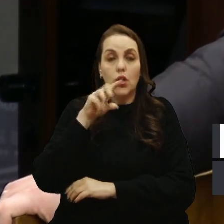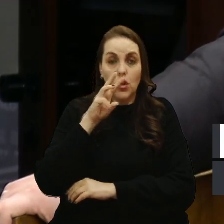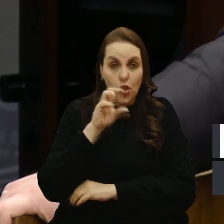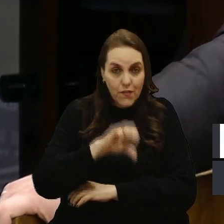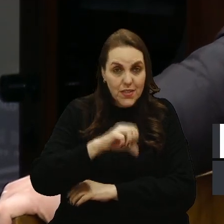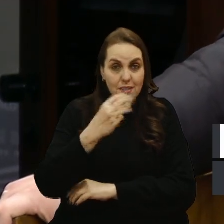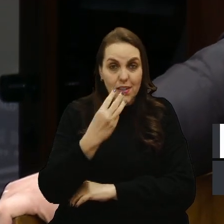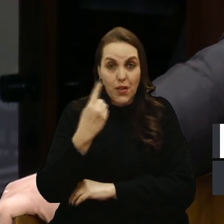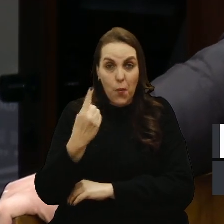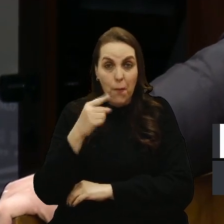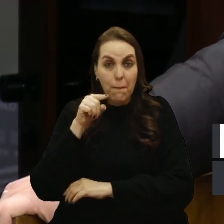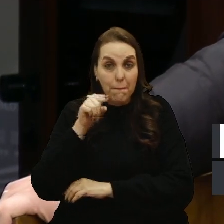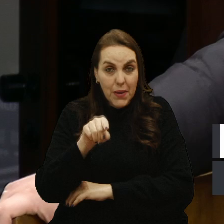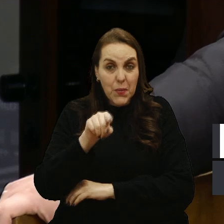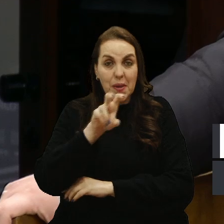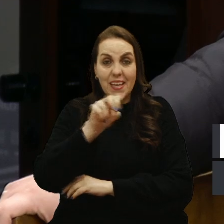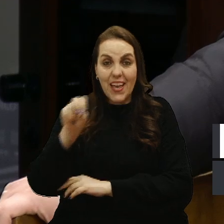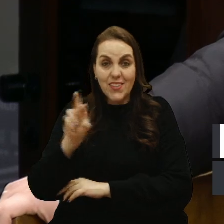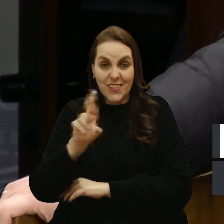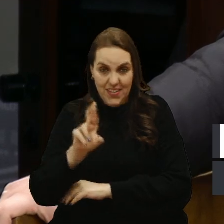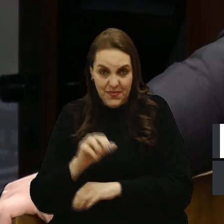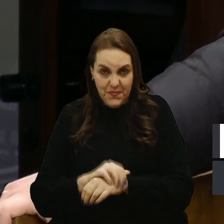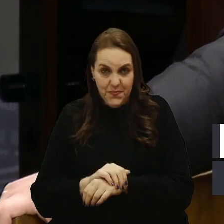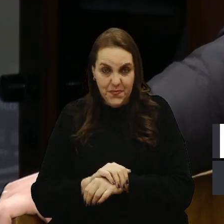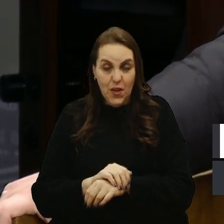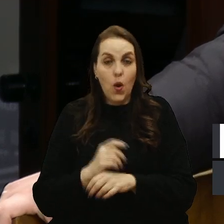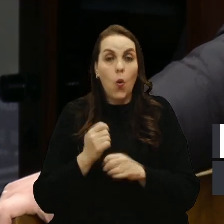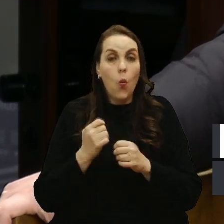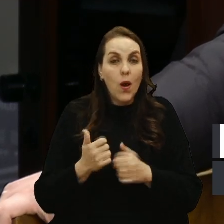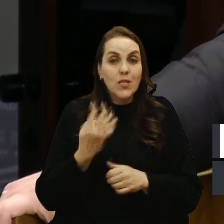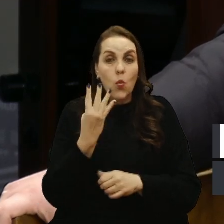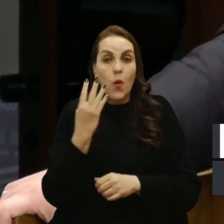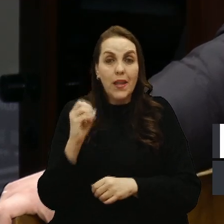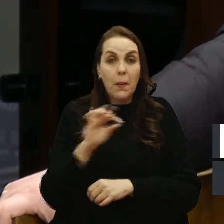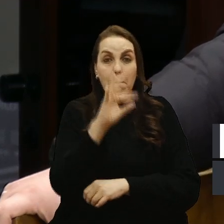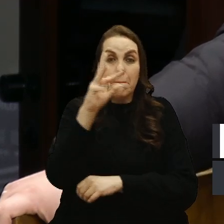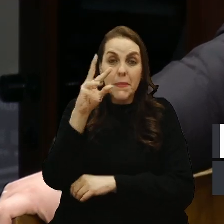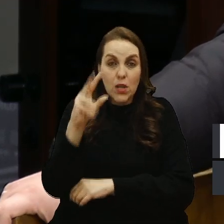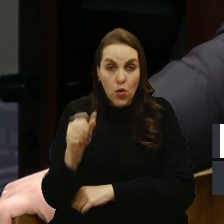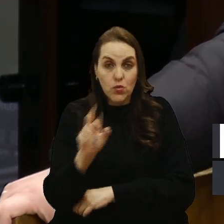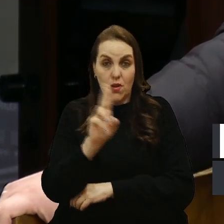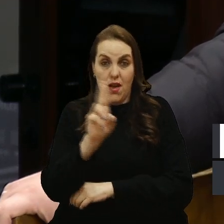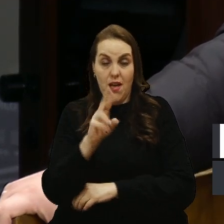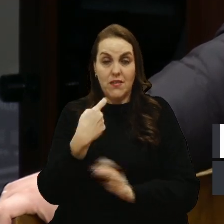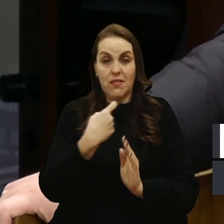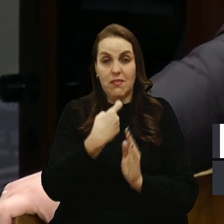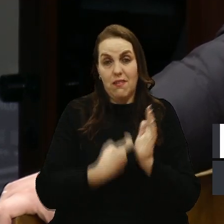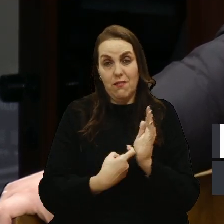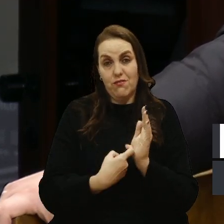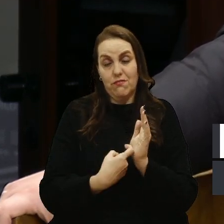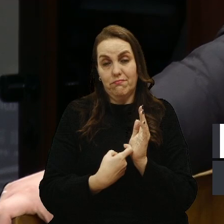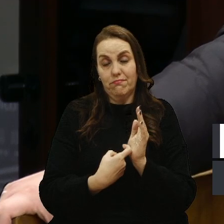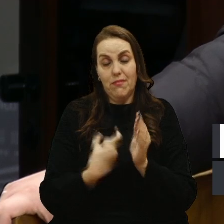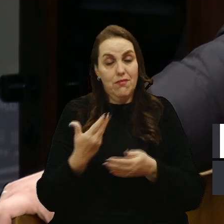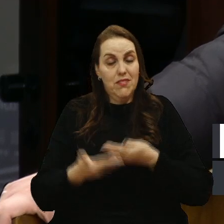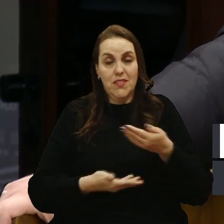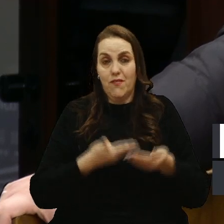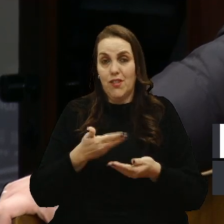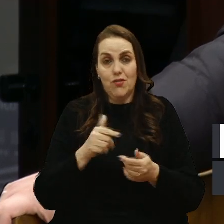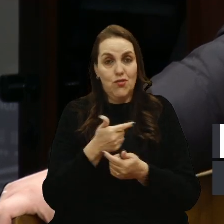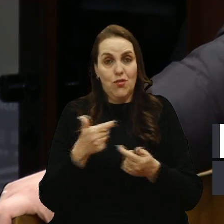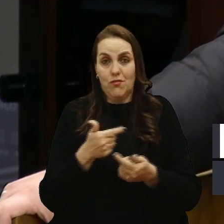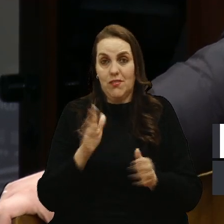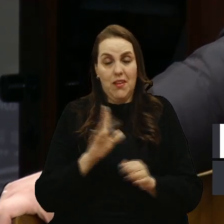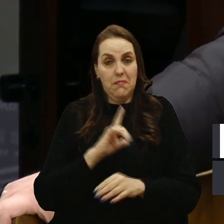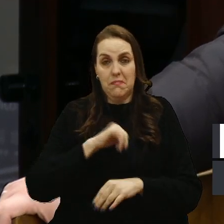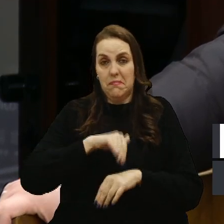39.931.500. Quase 40 milhões de reais em taxas por um serviço que já não se é mais prestado